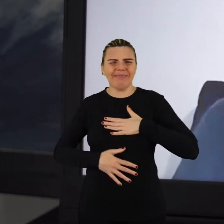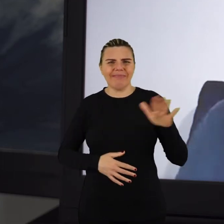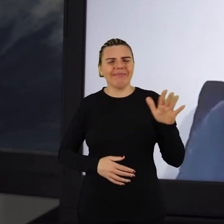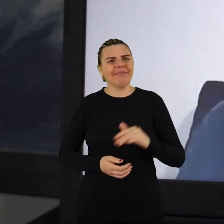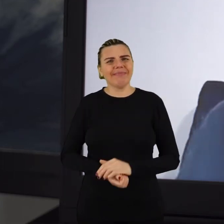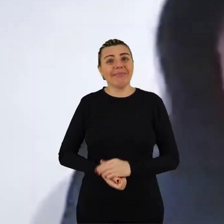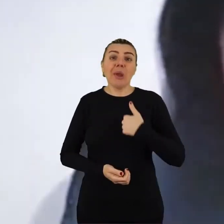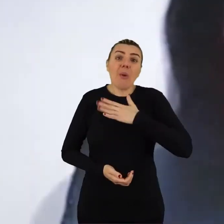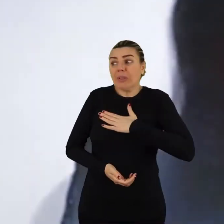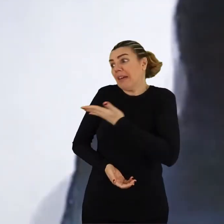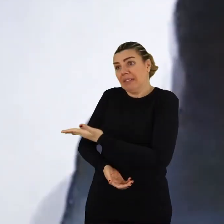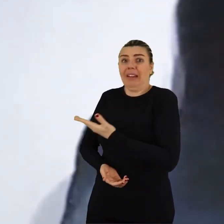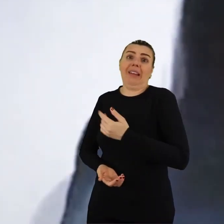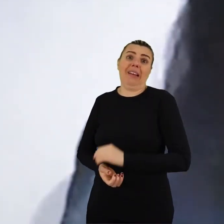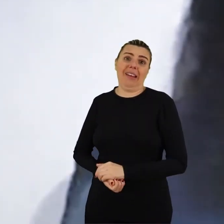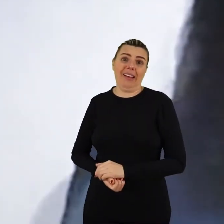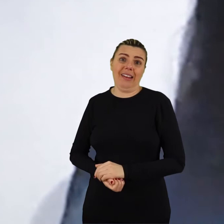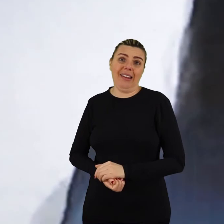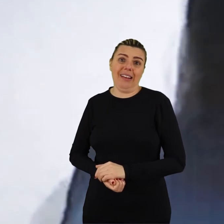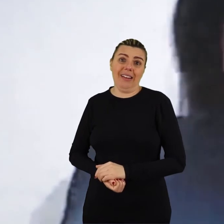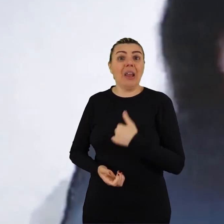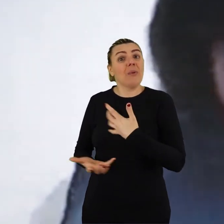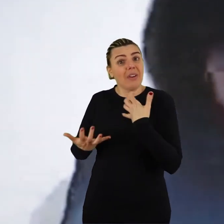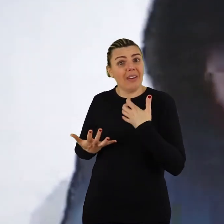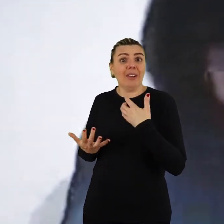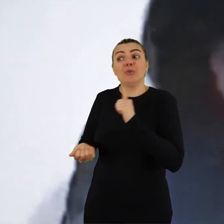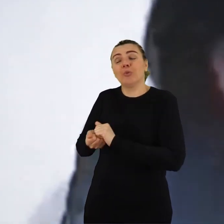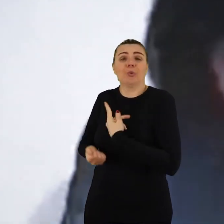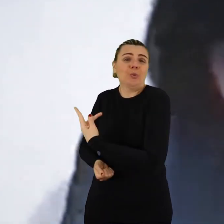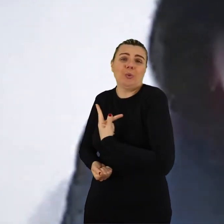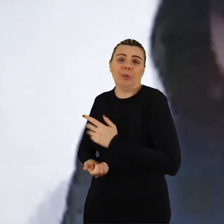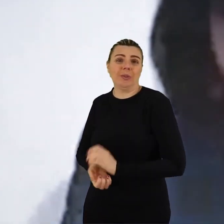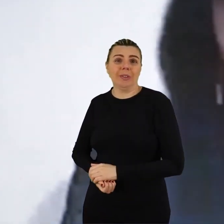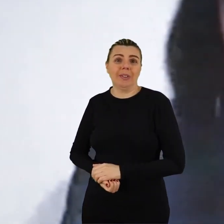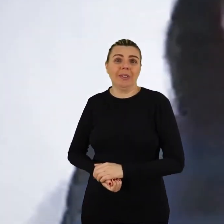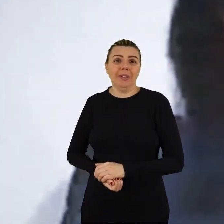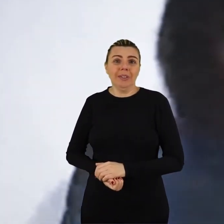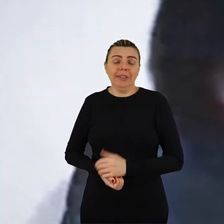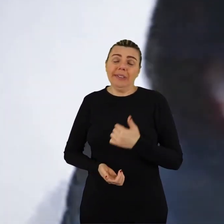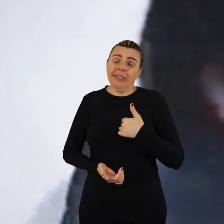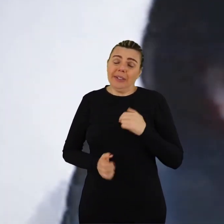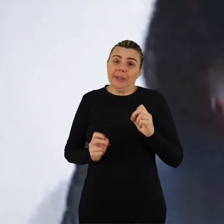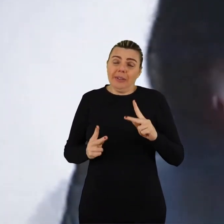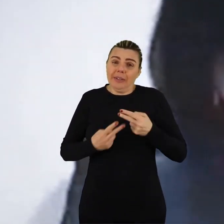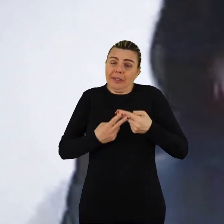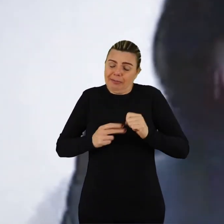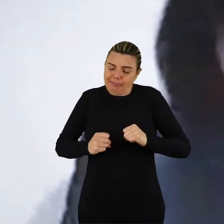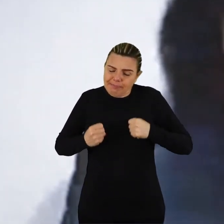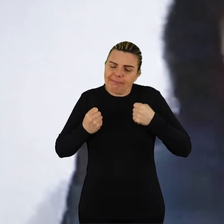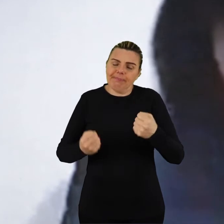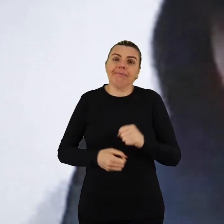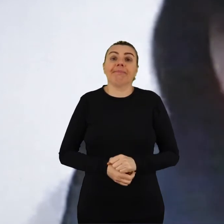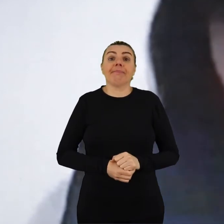eu gostava do André. Eu queria ficar com ele e eu fiz um esforço. No